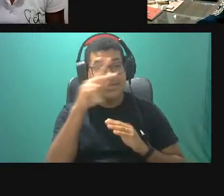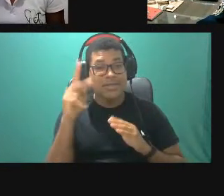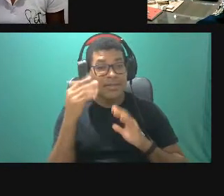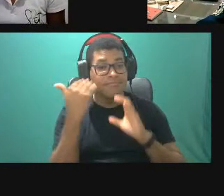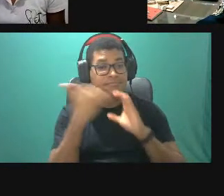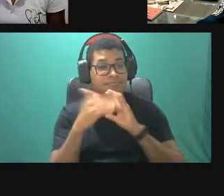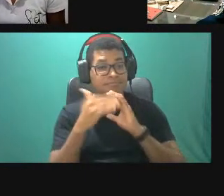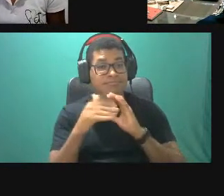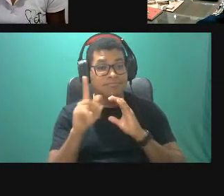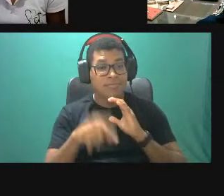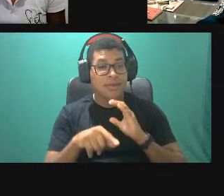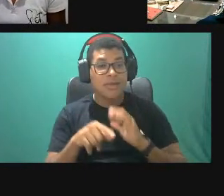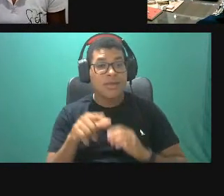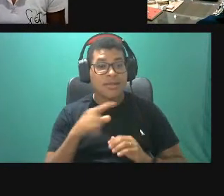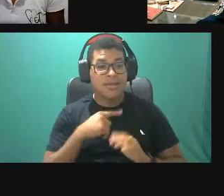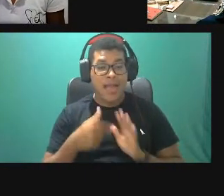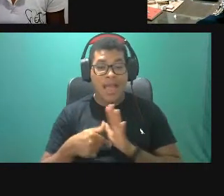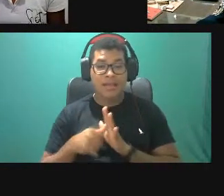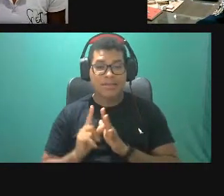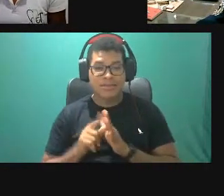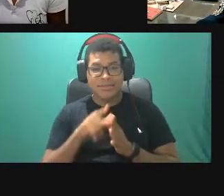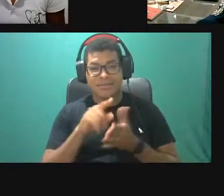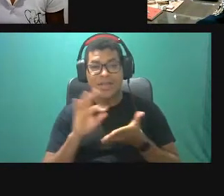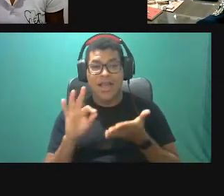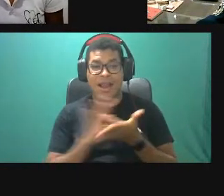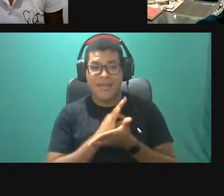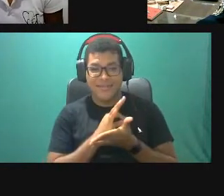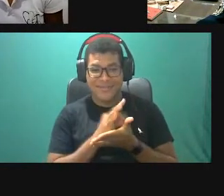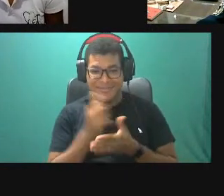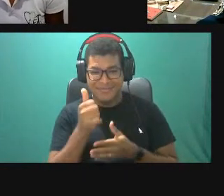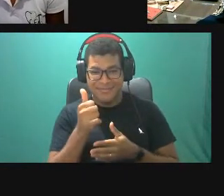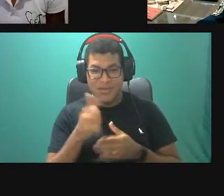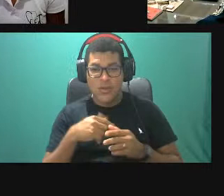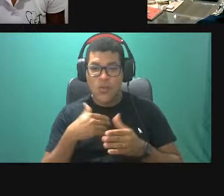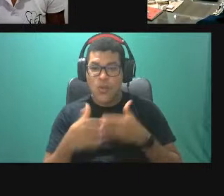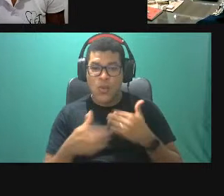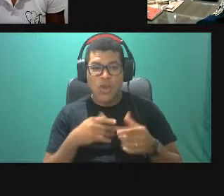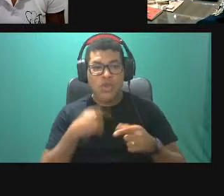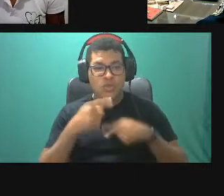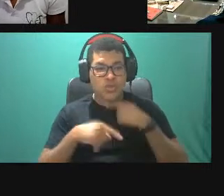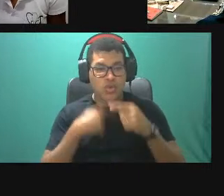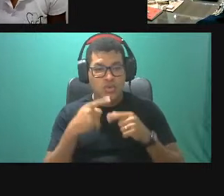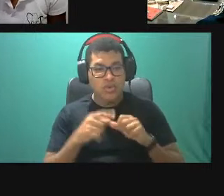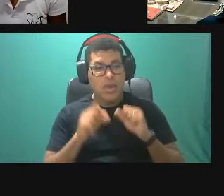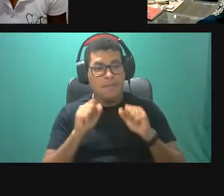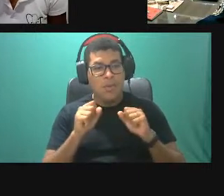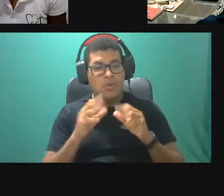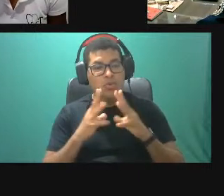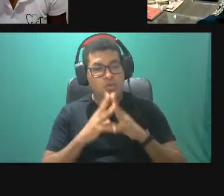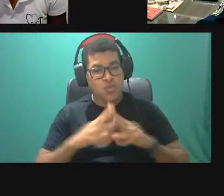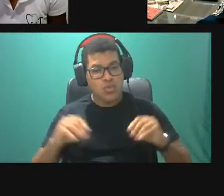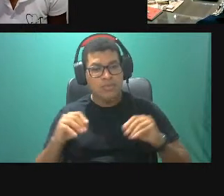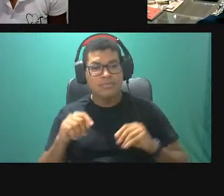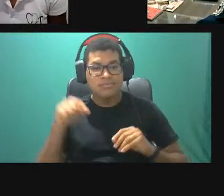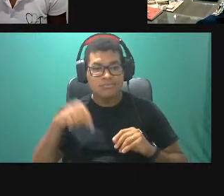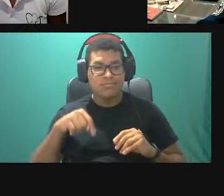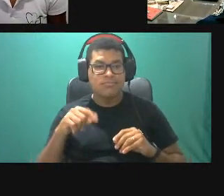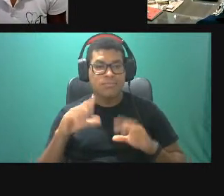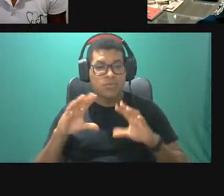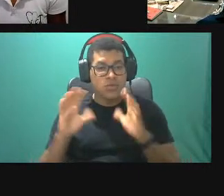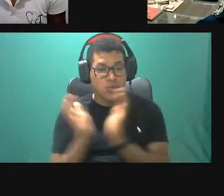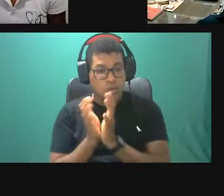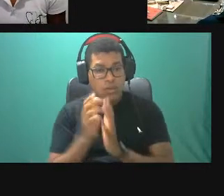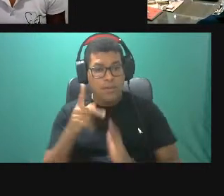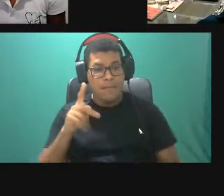informado no ato da inscrição, tá bom? E qualquer dúvida, ela pode ser sanada com os membros do PET, né,